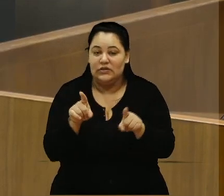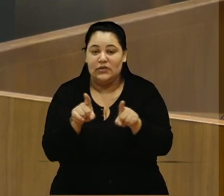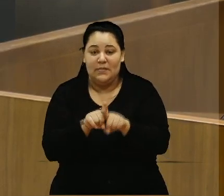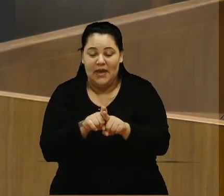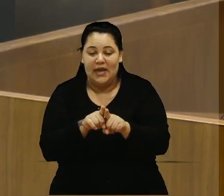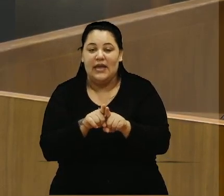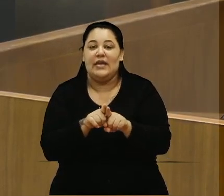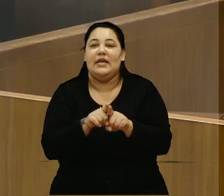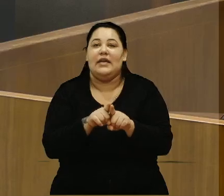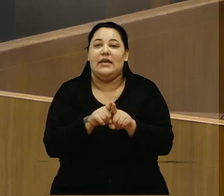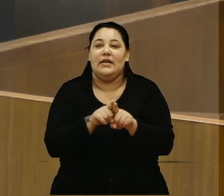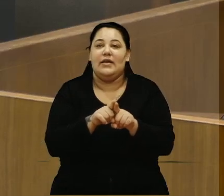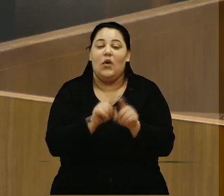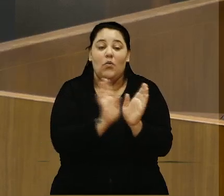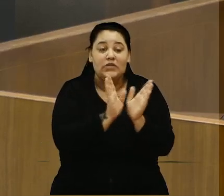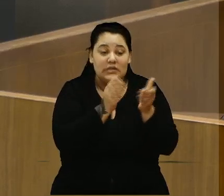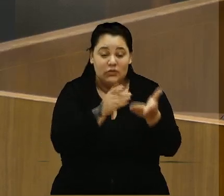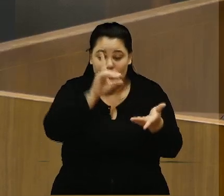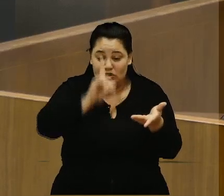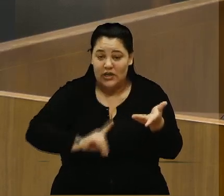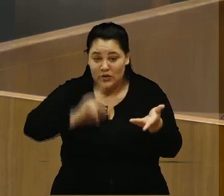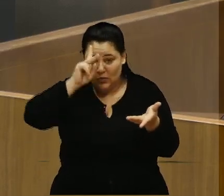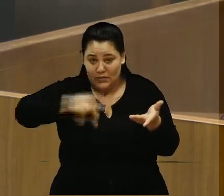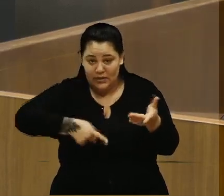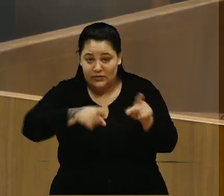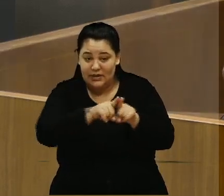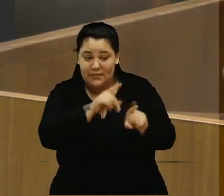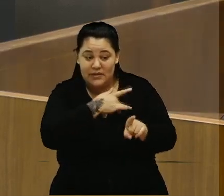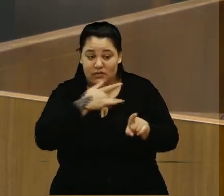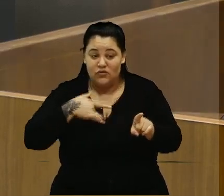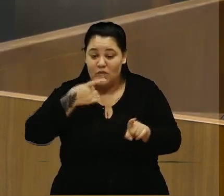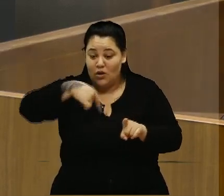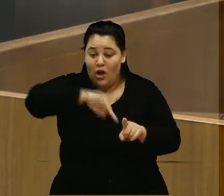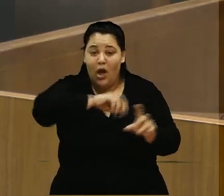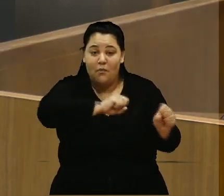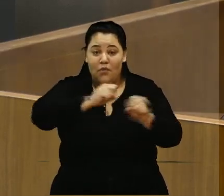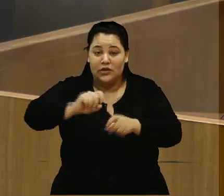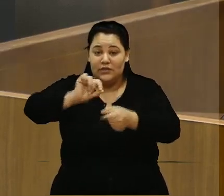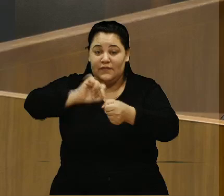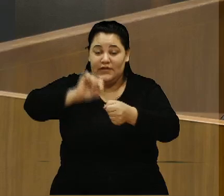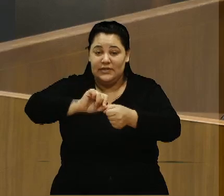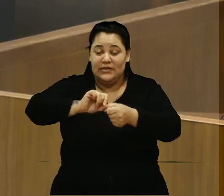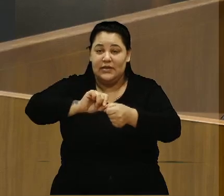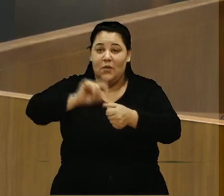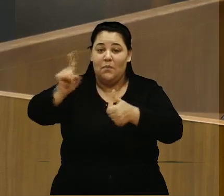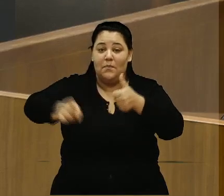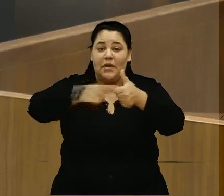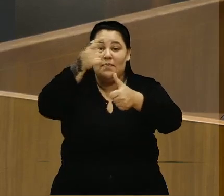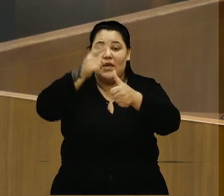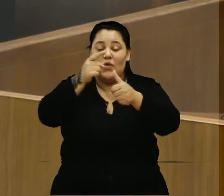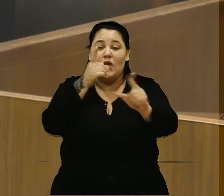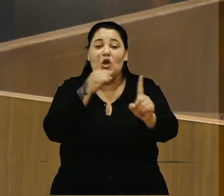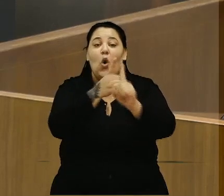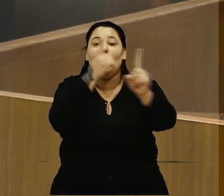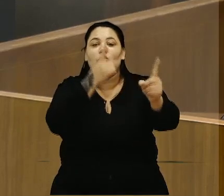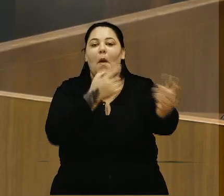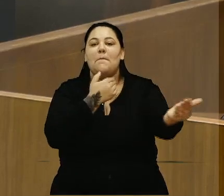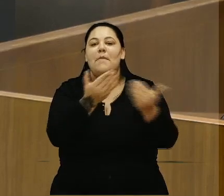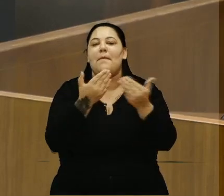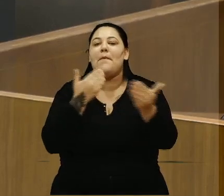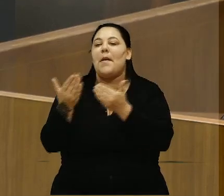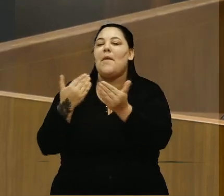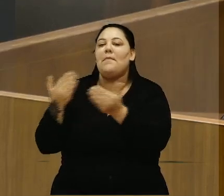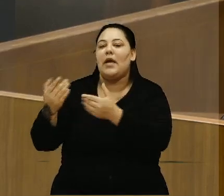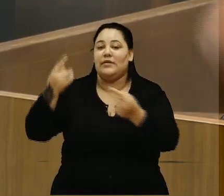Comissão de Direitos Humanos e também da Saúde, para que a gente possa fazer o primeiro painel de debate, a qual foi proposto pelo